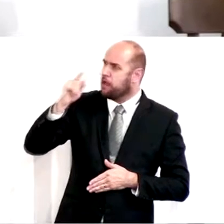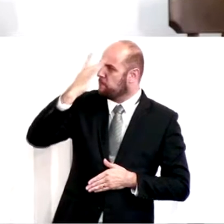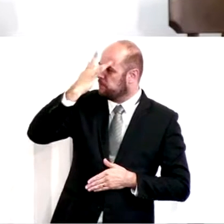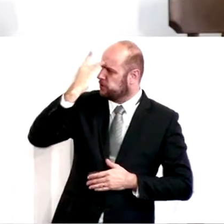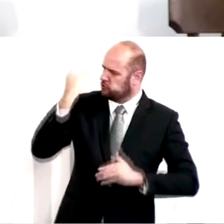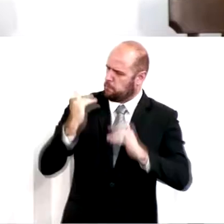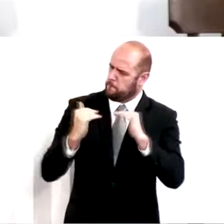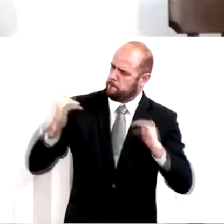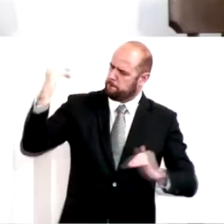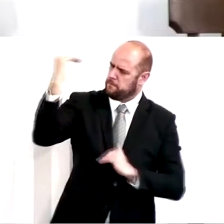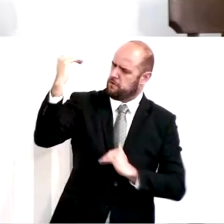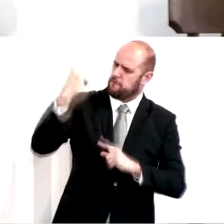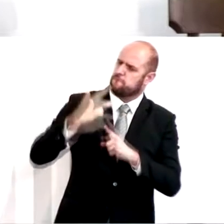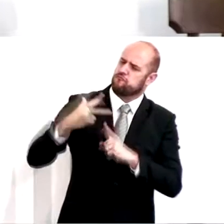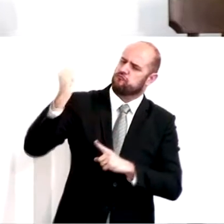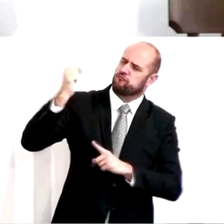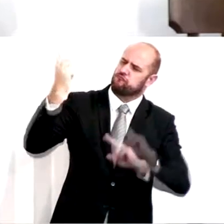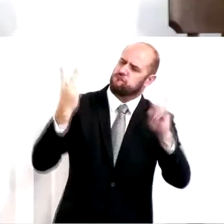triunfou.